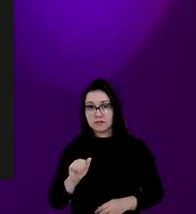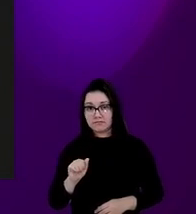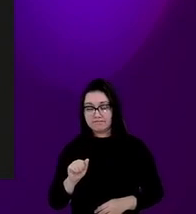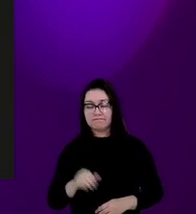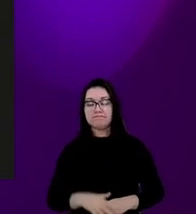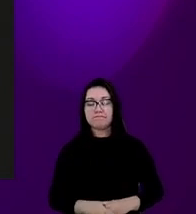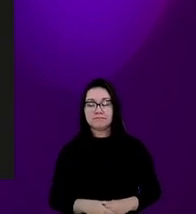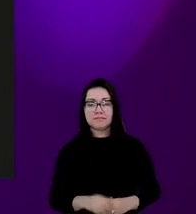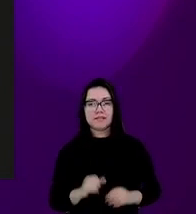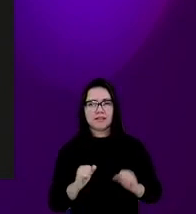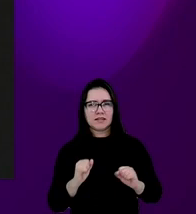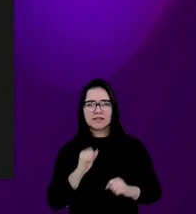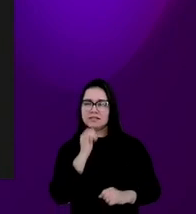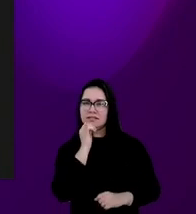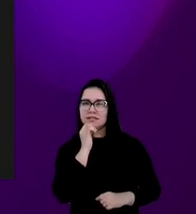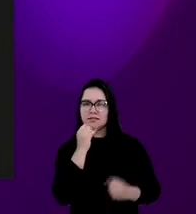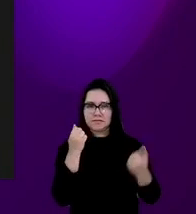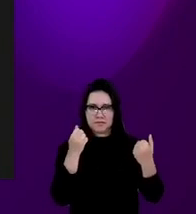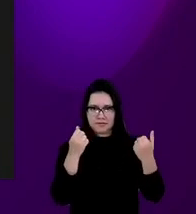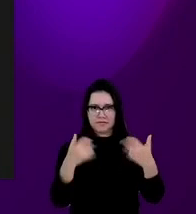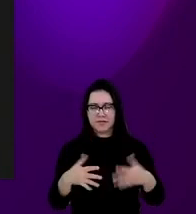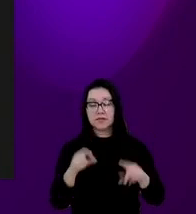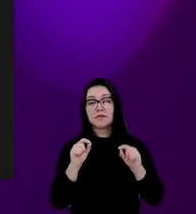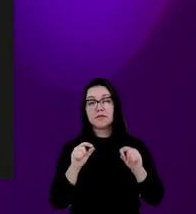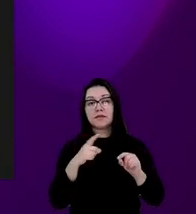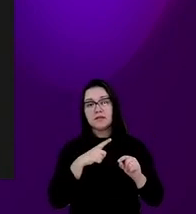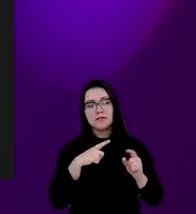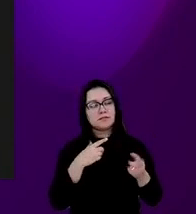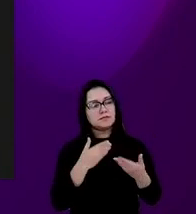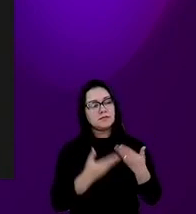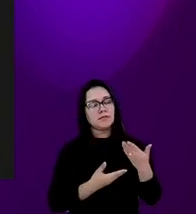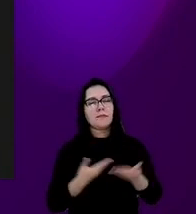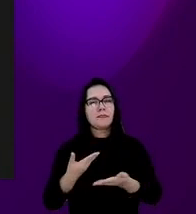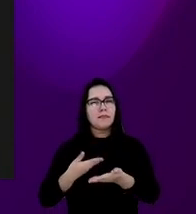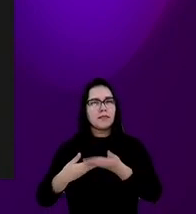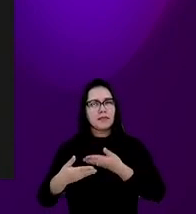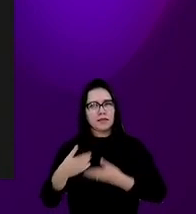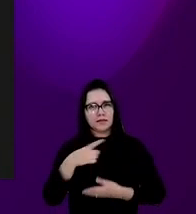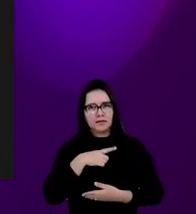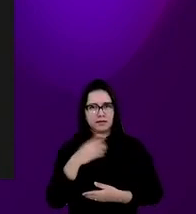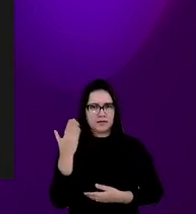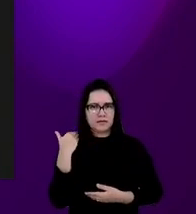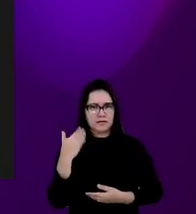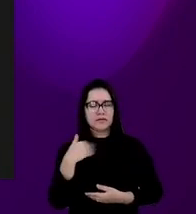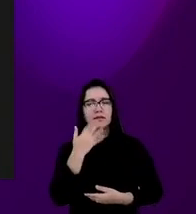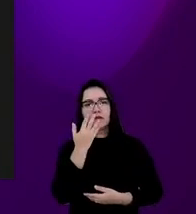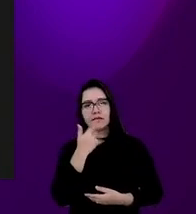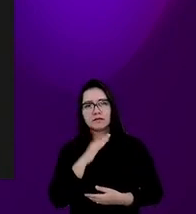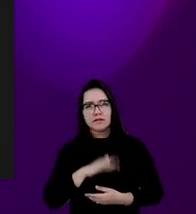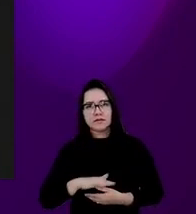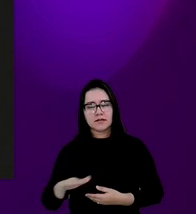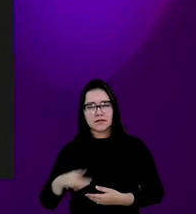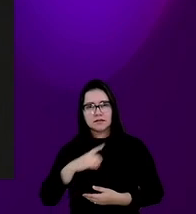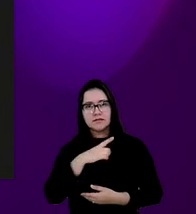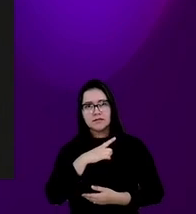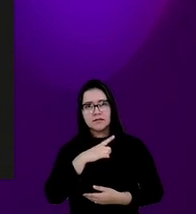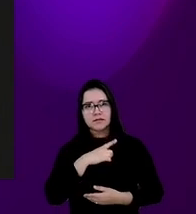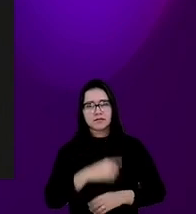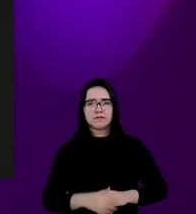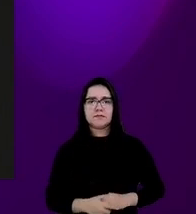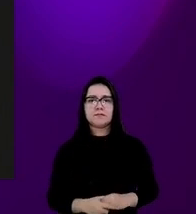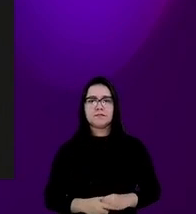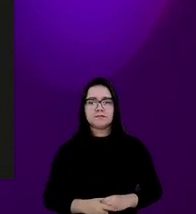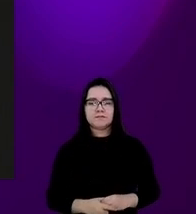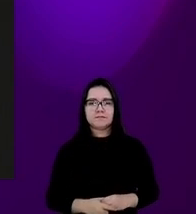é um exemplo de quando eu fazia transplante em crianças portadoras de